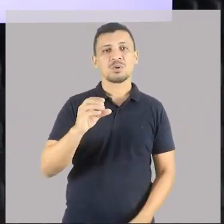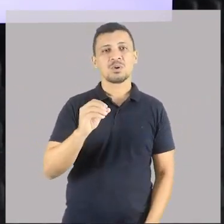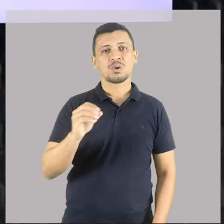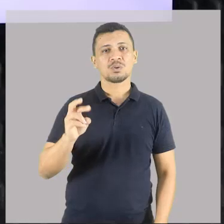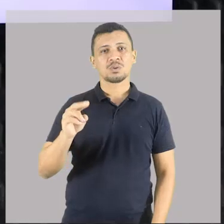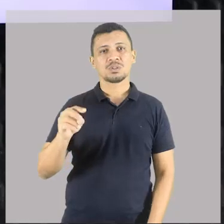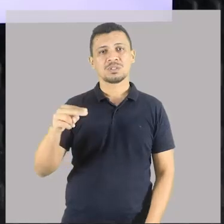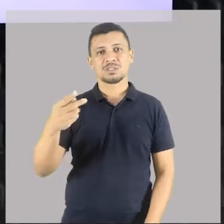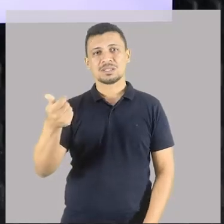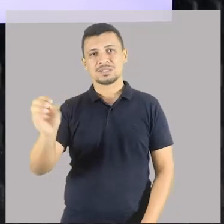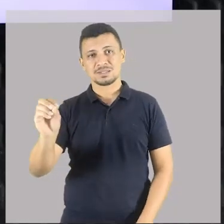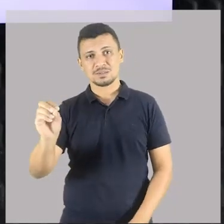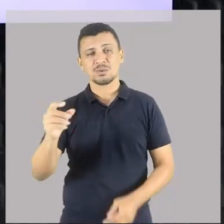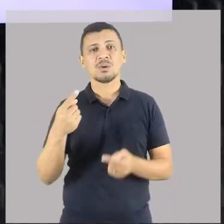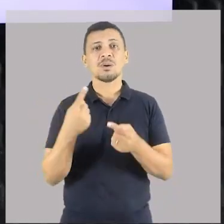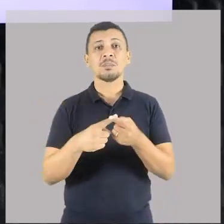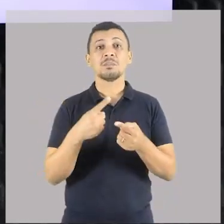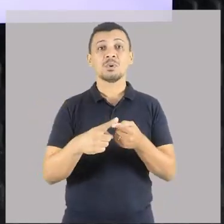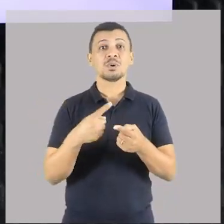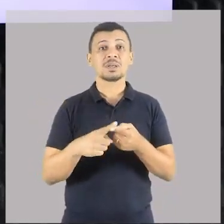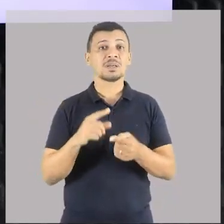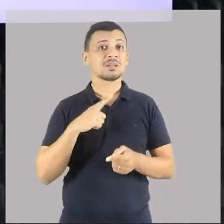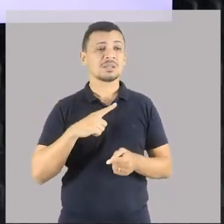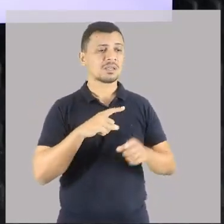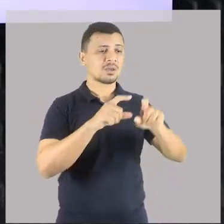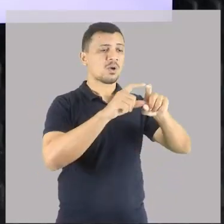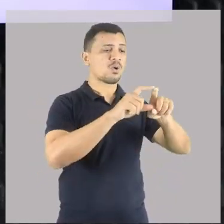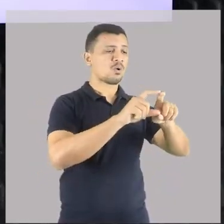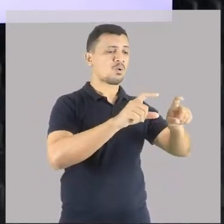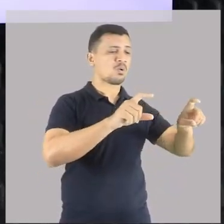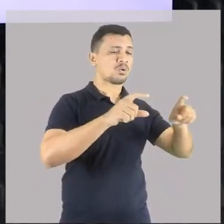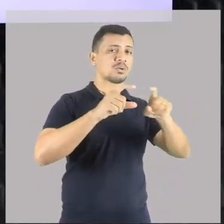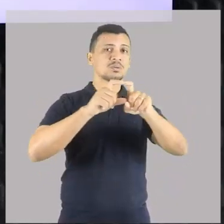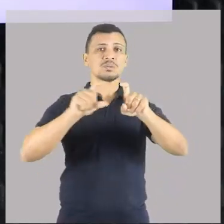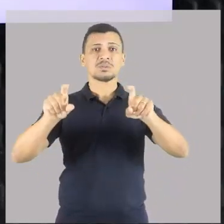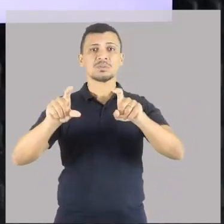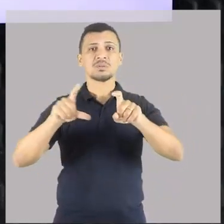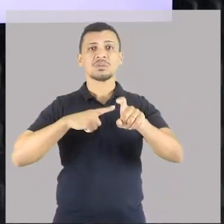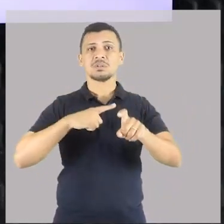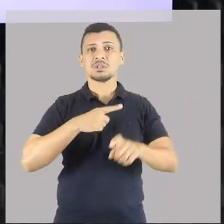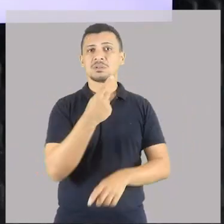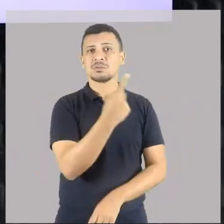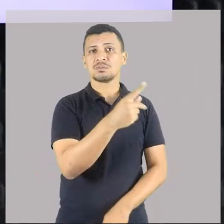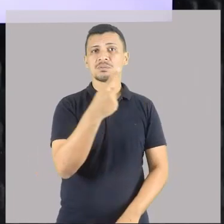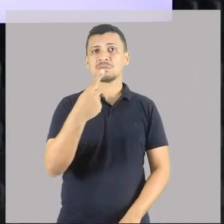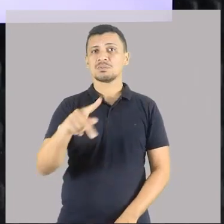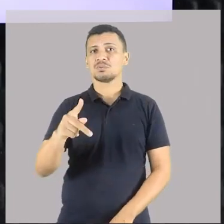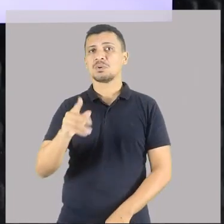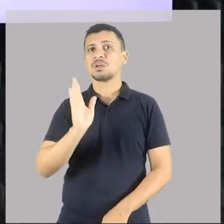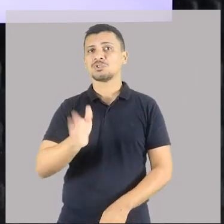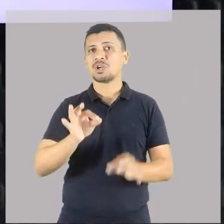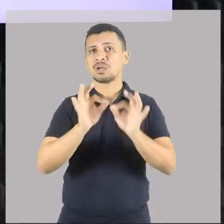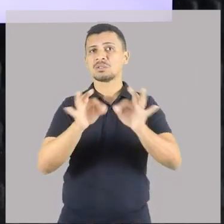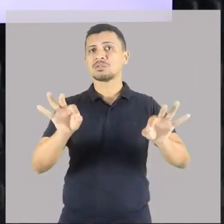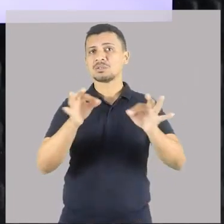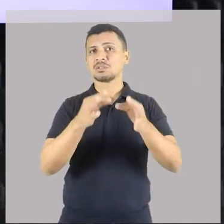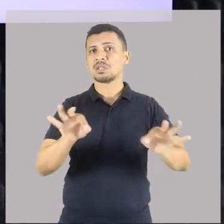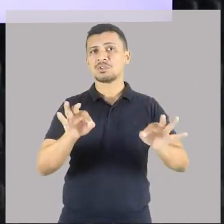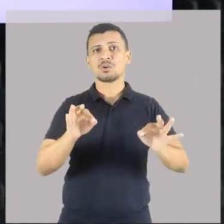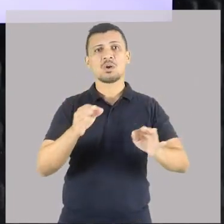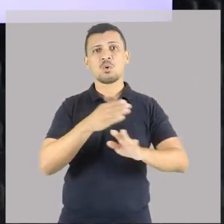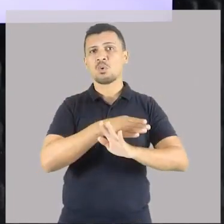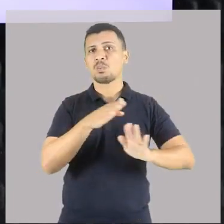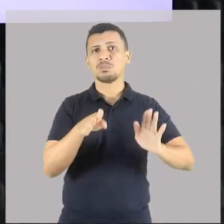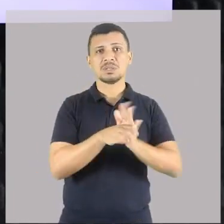que coordenação? Porque as orações que compõem aquele período, cada uma já tem a sua estrutura sintática completa. Elas